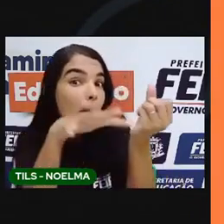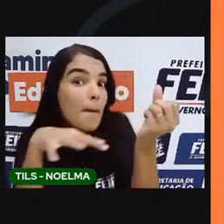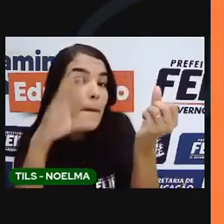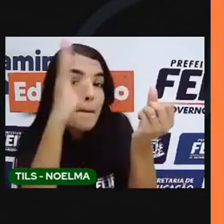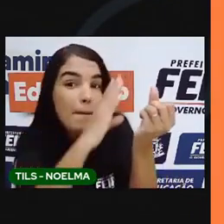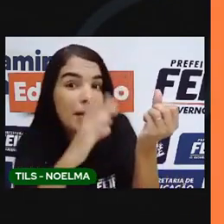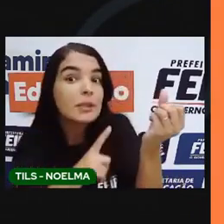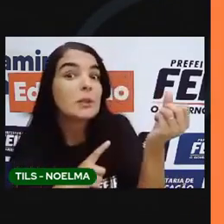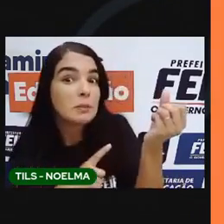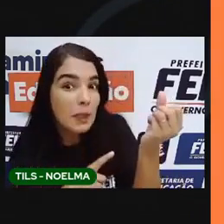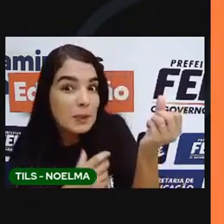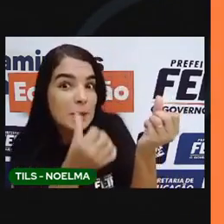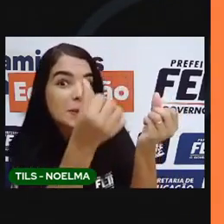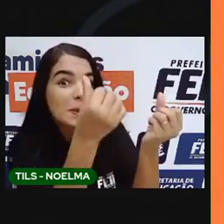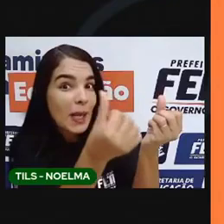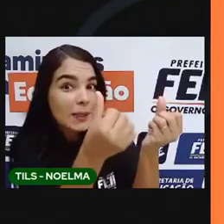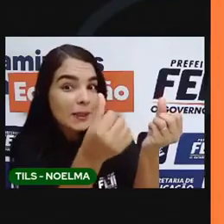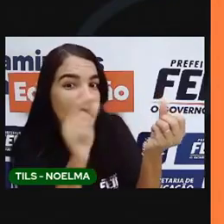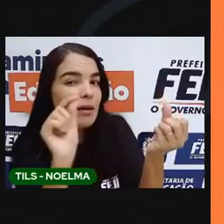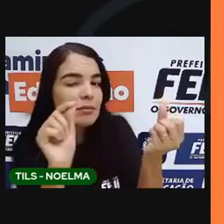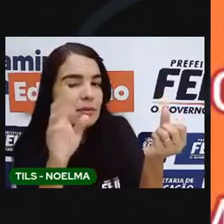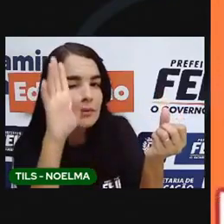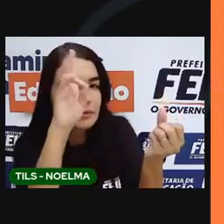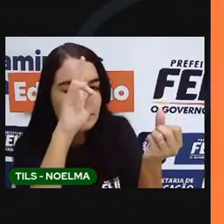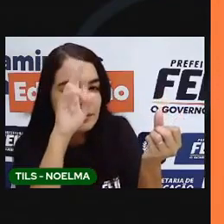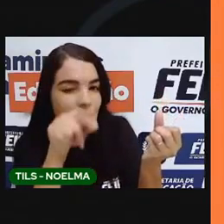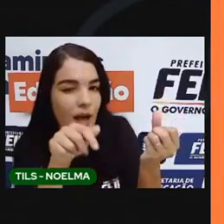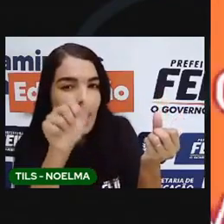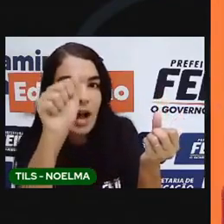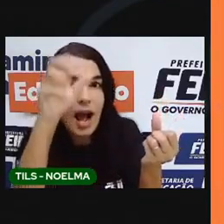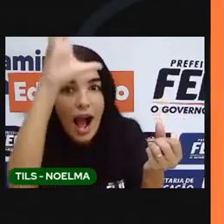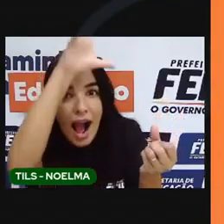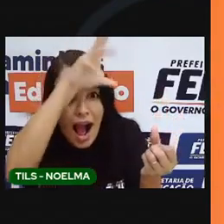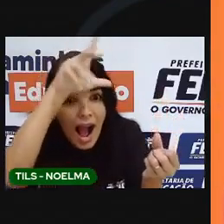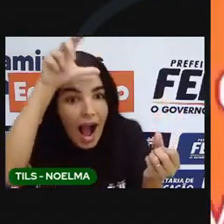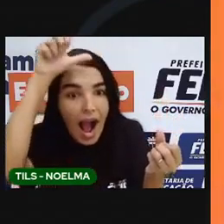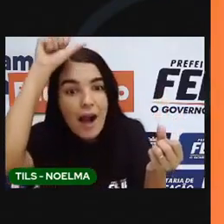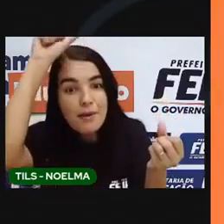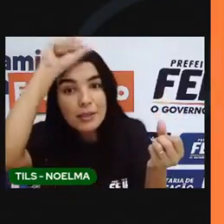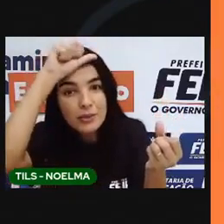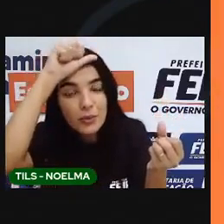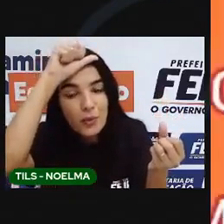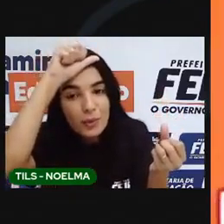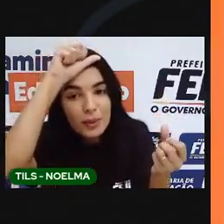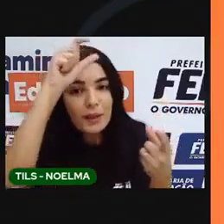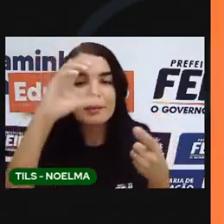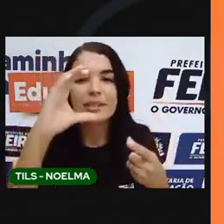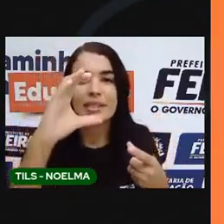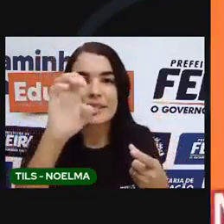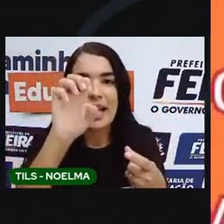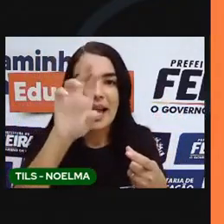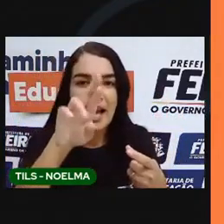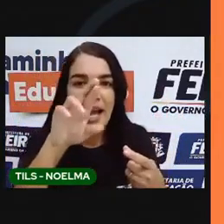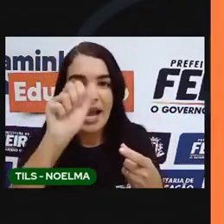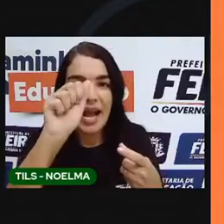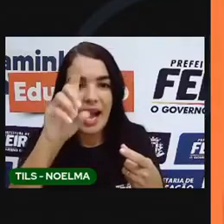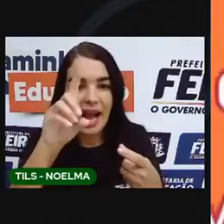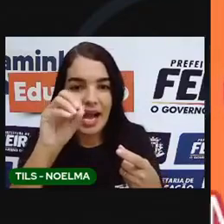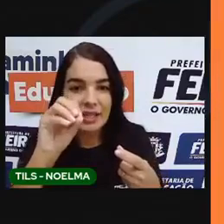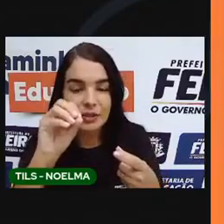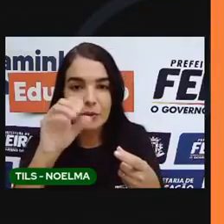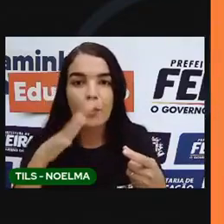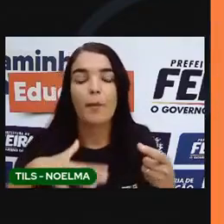biomas são esses, Pro? Amazônia, são 6. Amazônia, Cerrado,